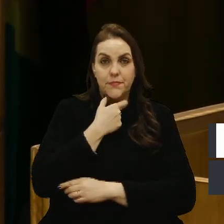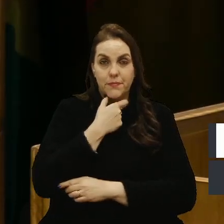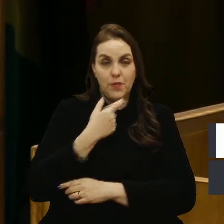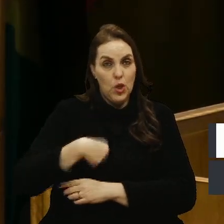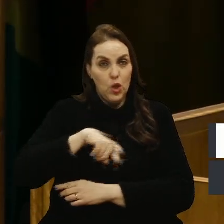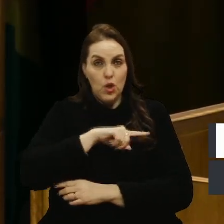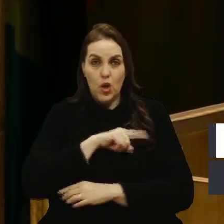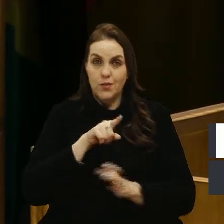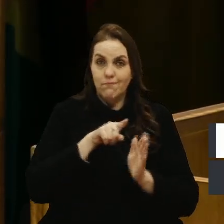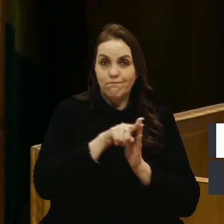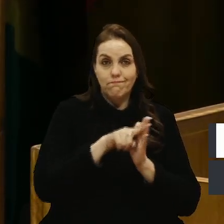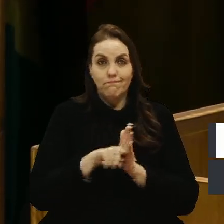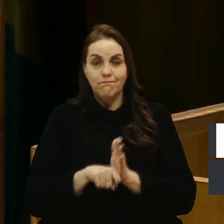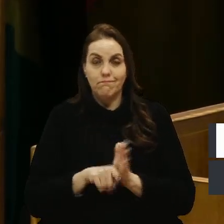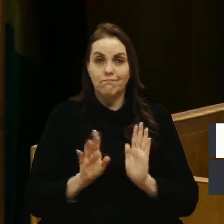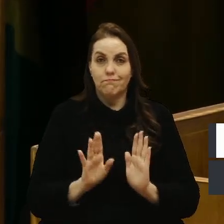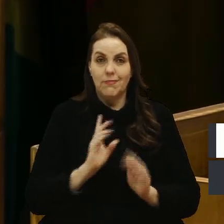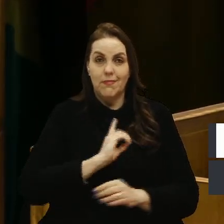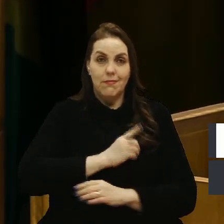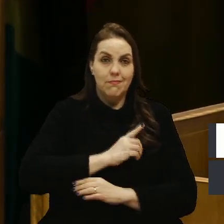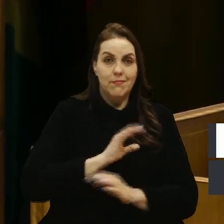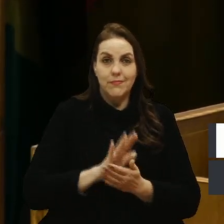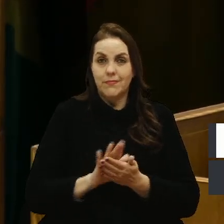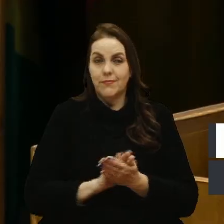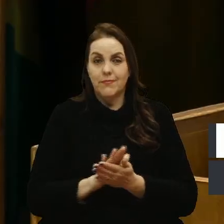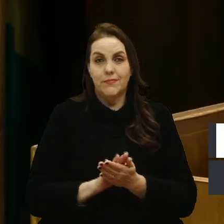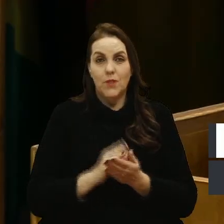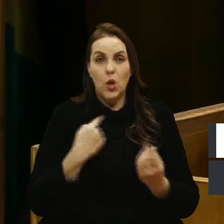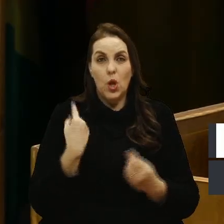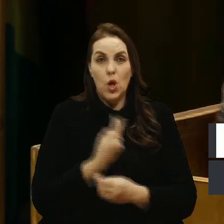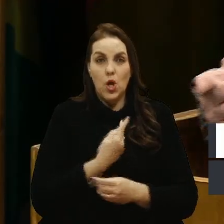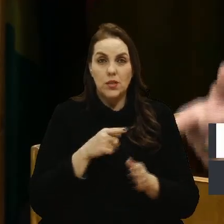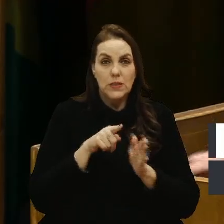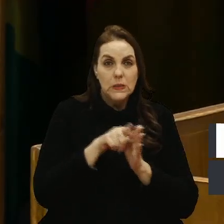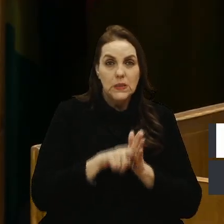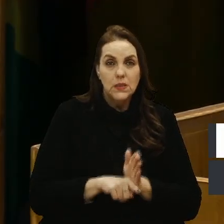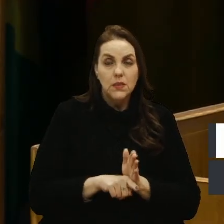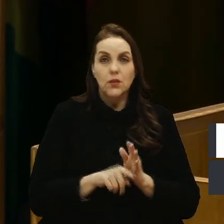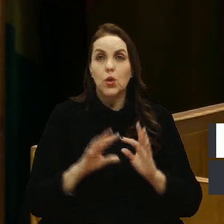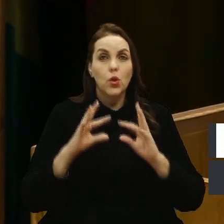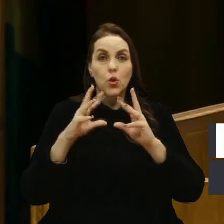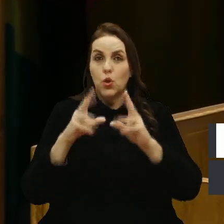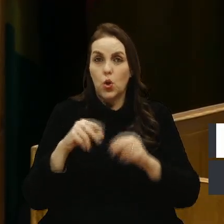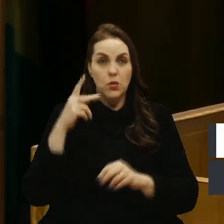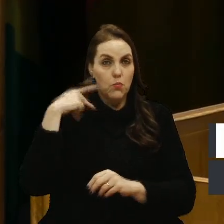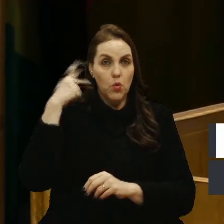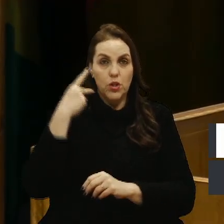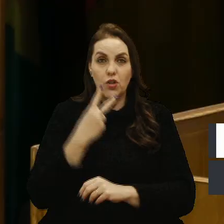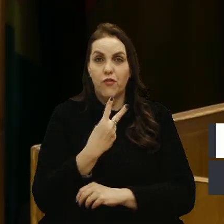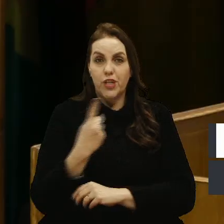investigadores. Então não nos cabe investigar isso. O restante todos são políticos, os outros 21.